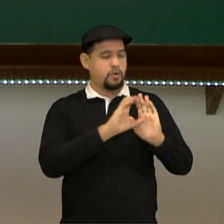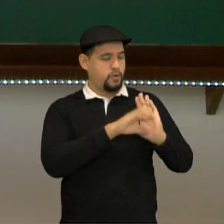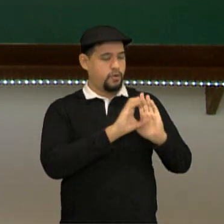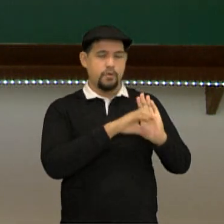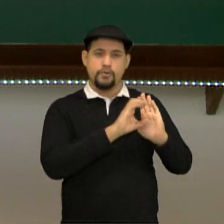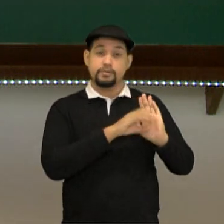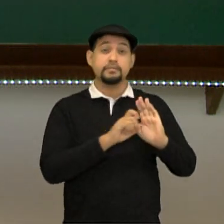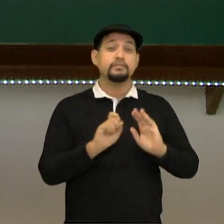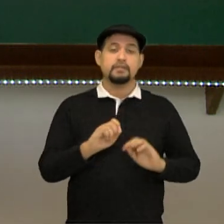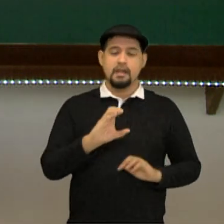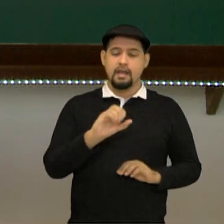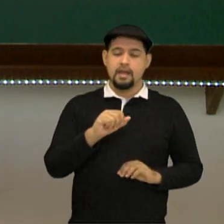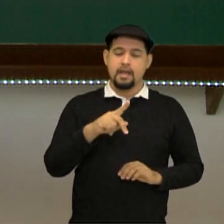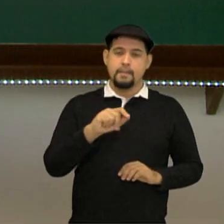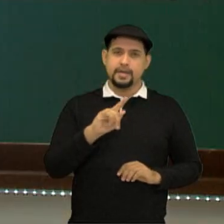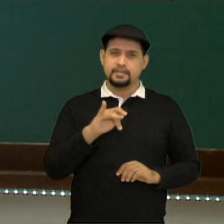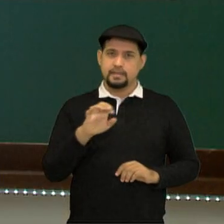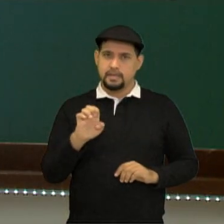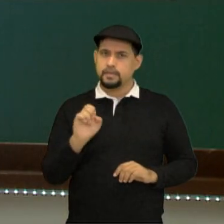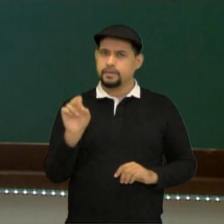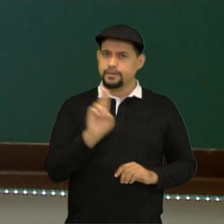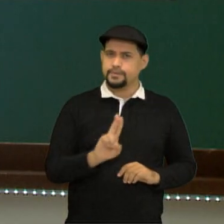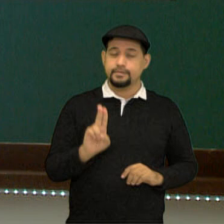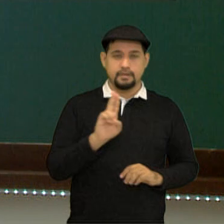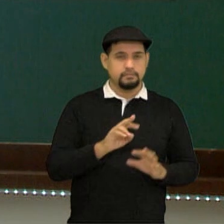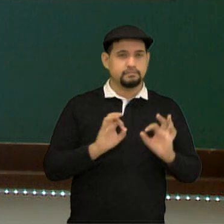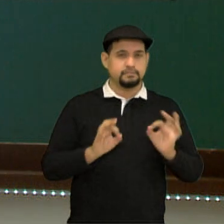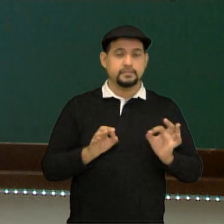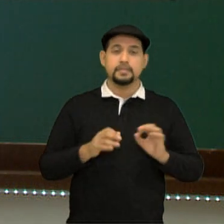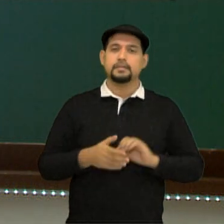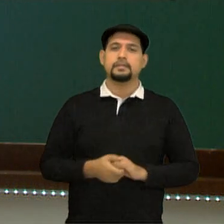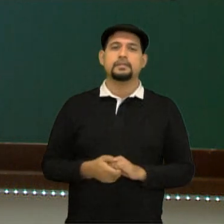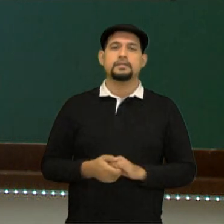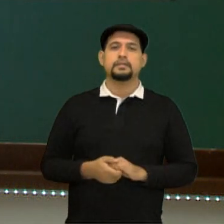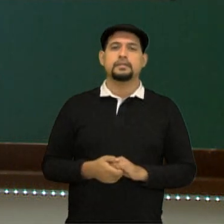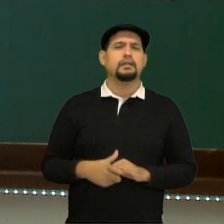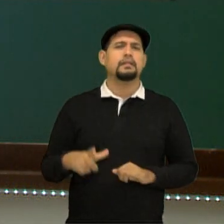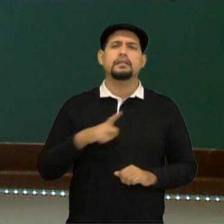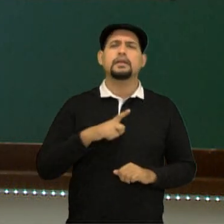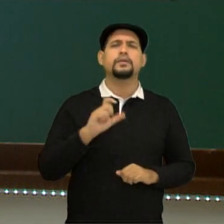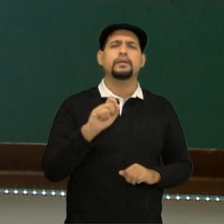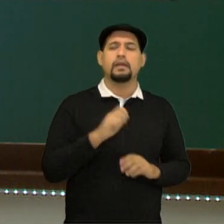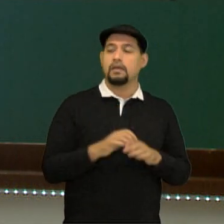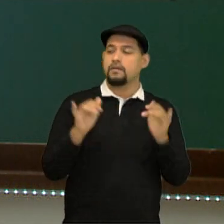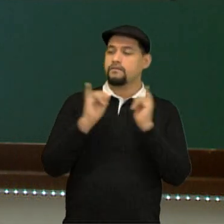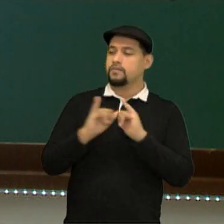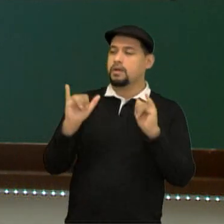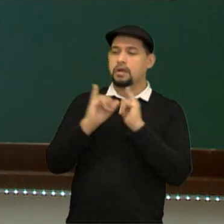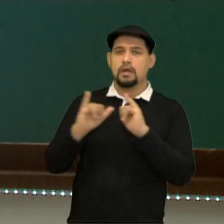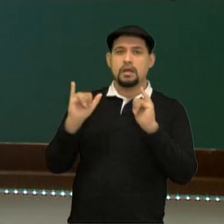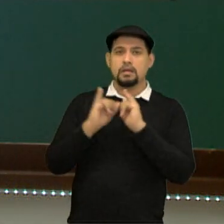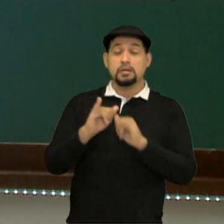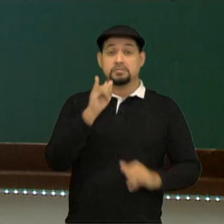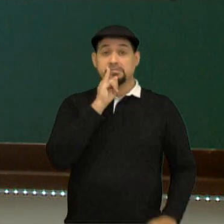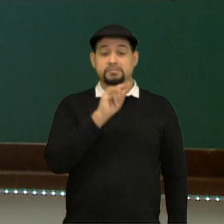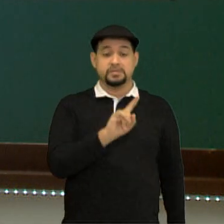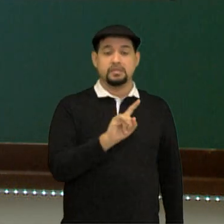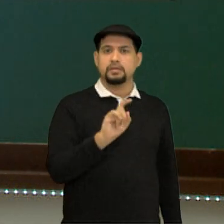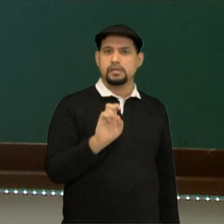de capacidade para a gente poder aplicar isso. Então vamos lá. Nós temos como os dados o diâmetro que era